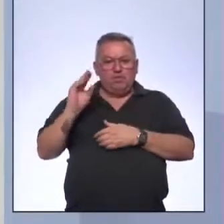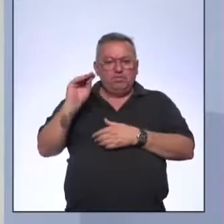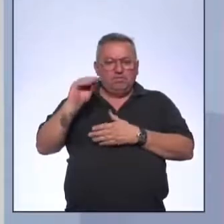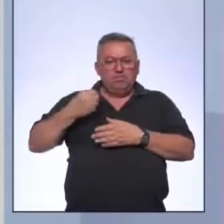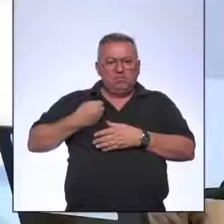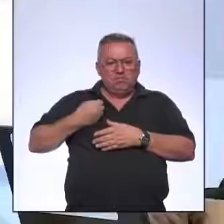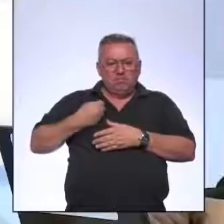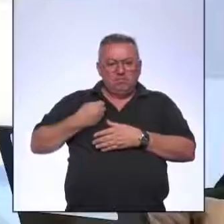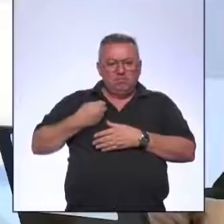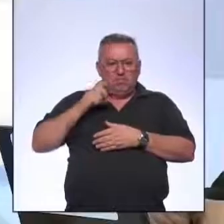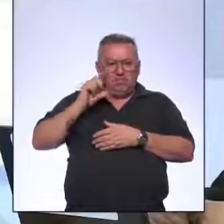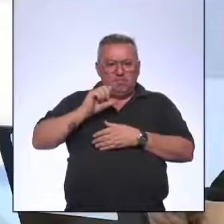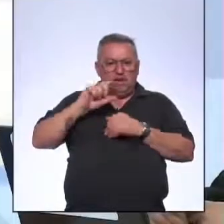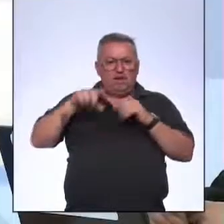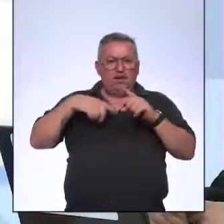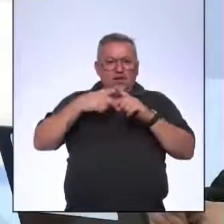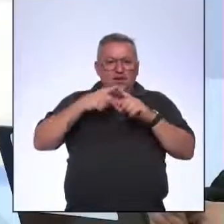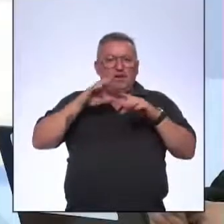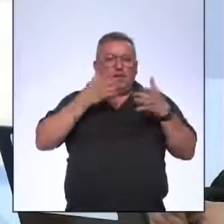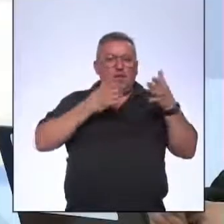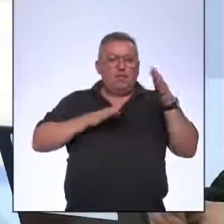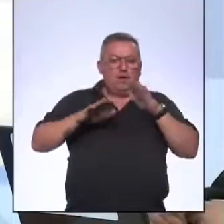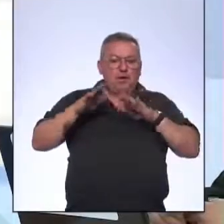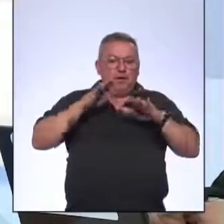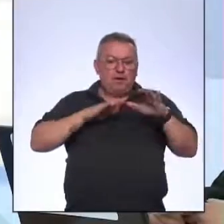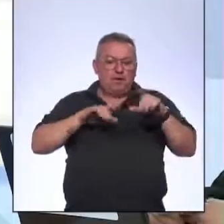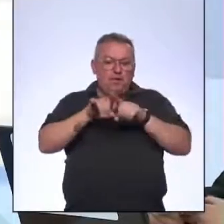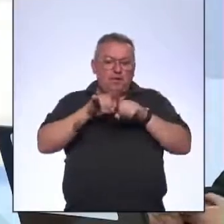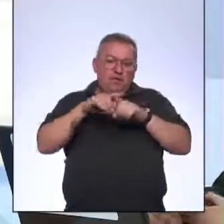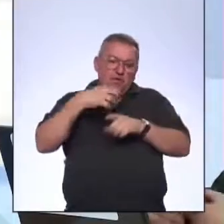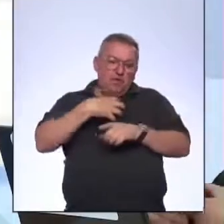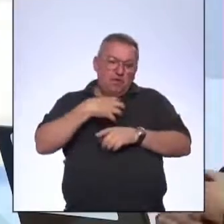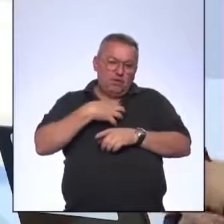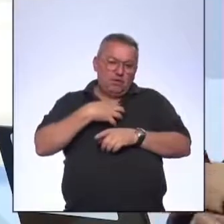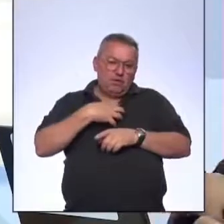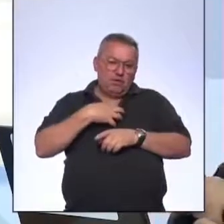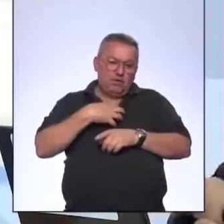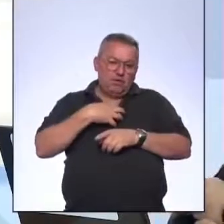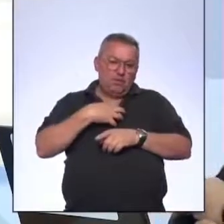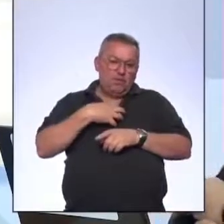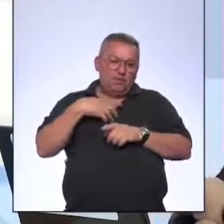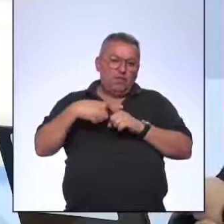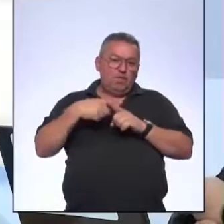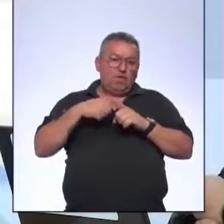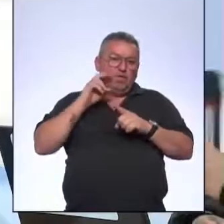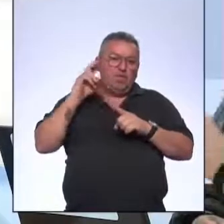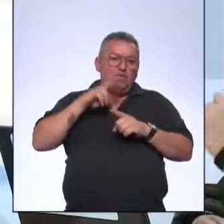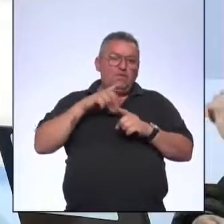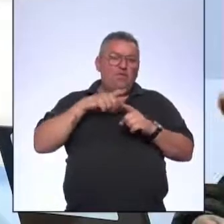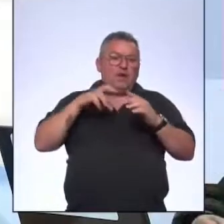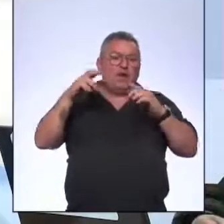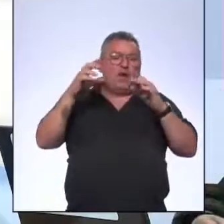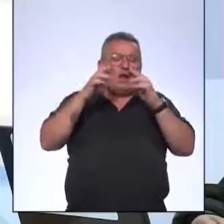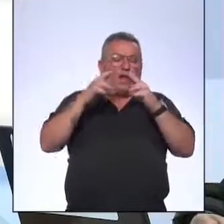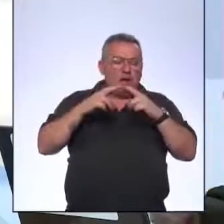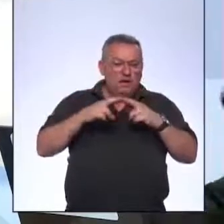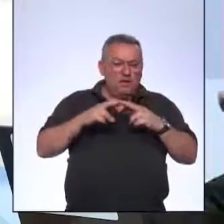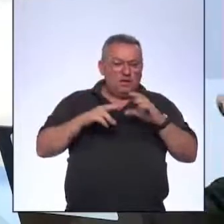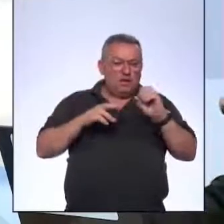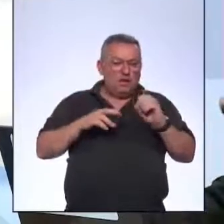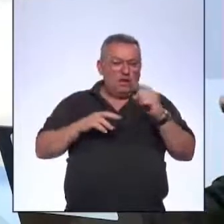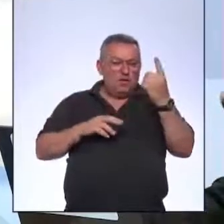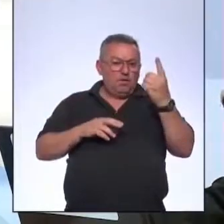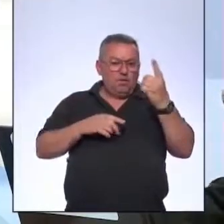acaba Trabalhando um pouco mas com esses dependendo da situação até porque a gente acaba estabelecendo a relação entre o